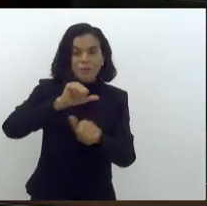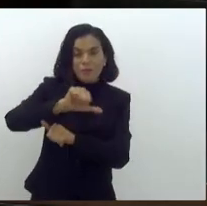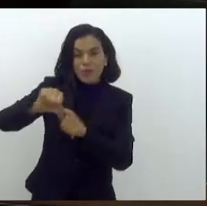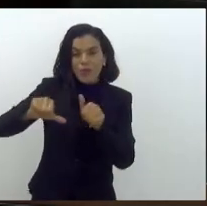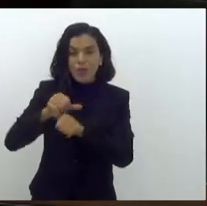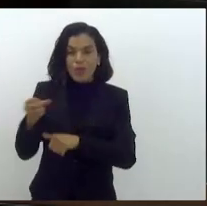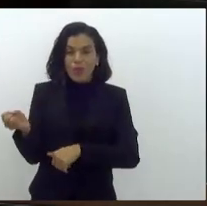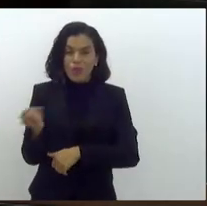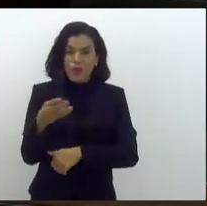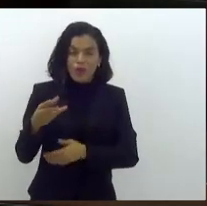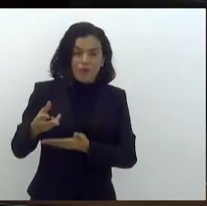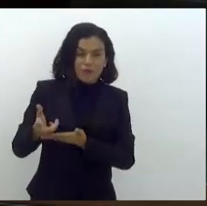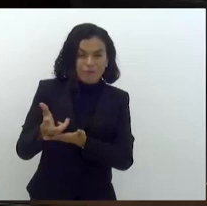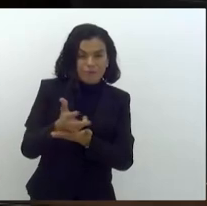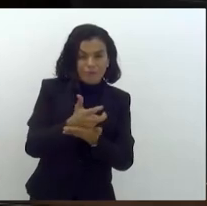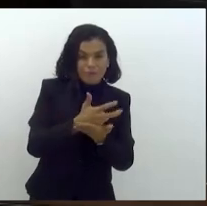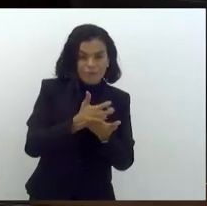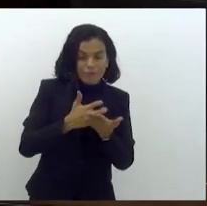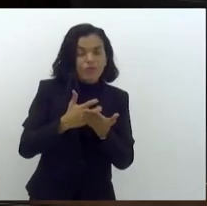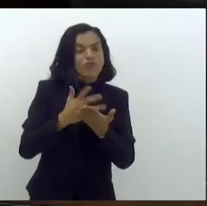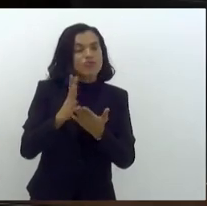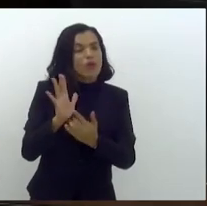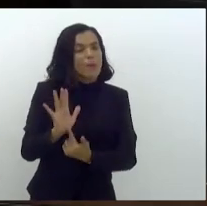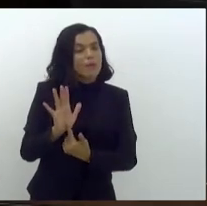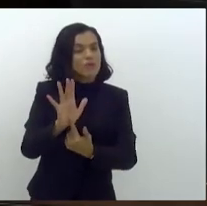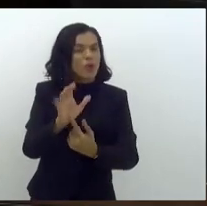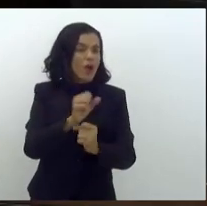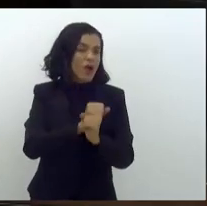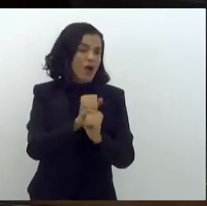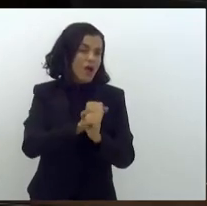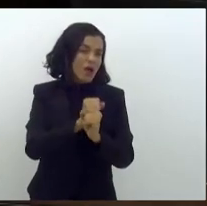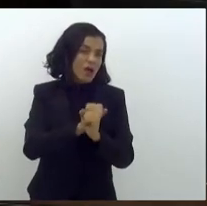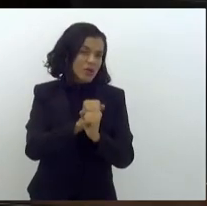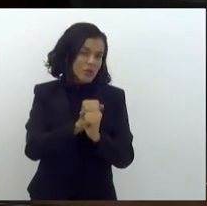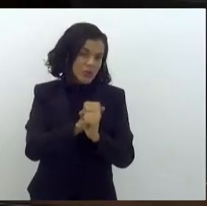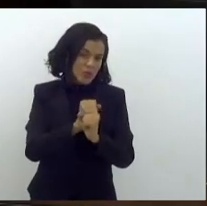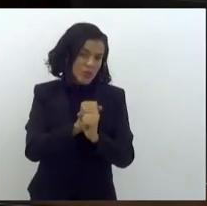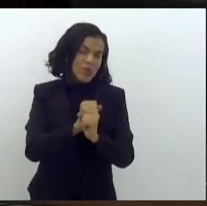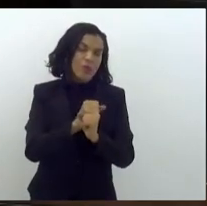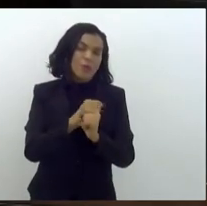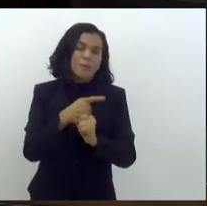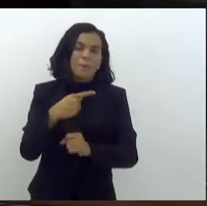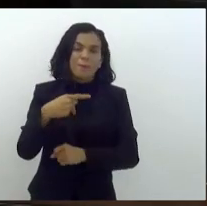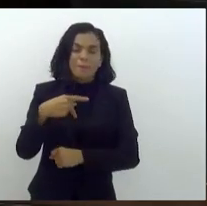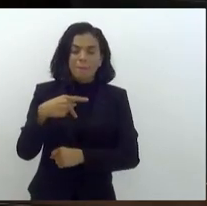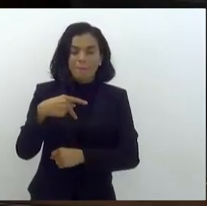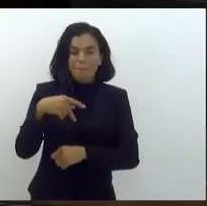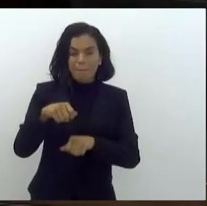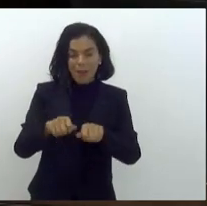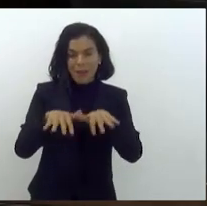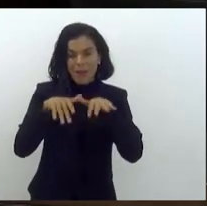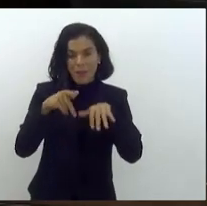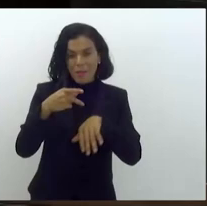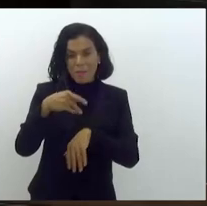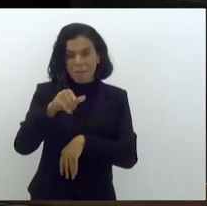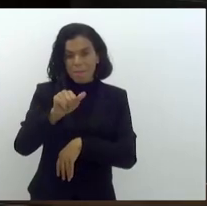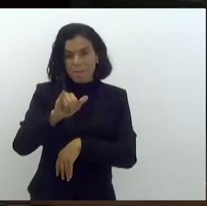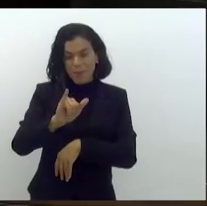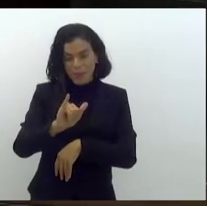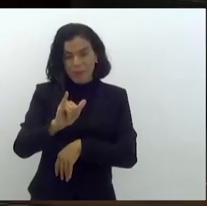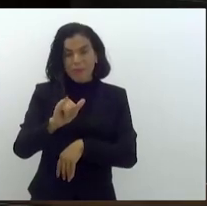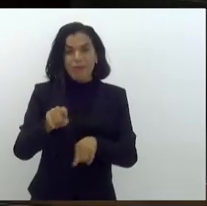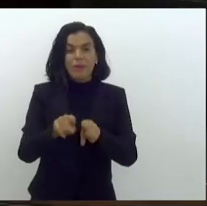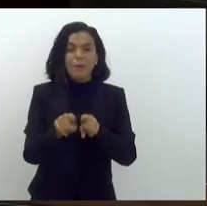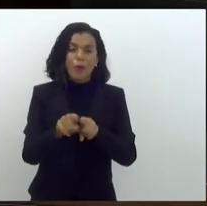apresentada já há vários anos pelo Bernardo pi por meio do centro de cidadania fiscal e outros